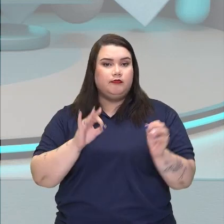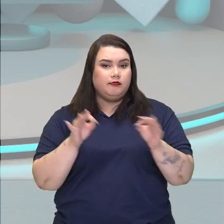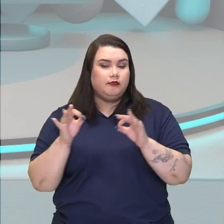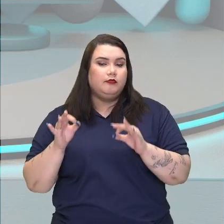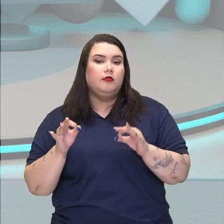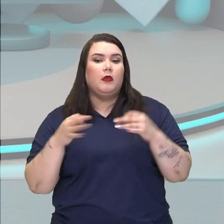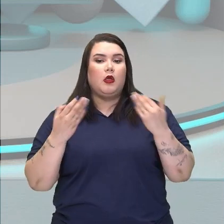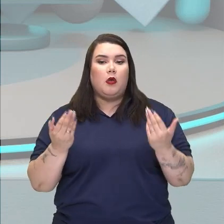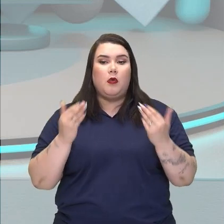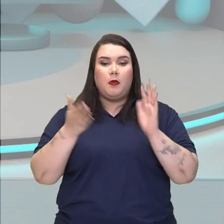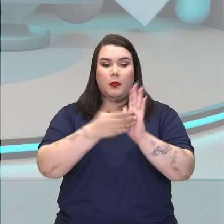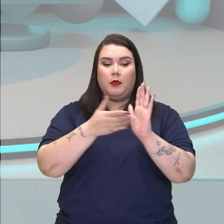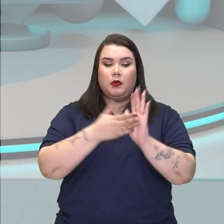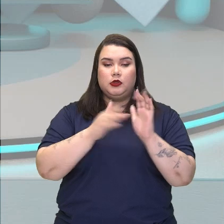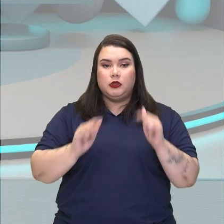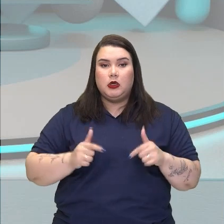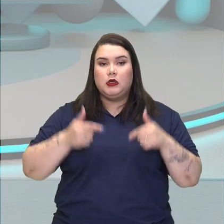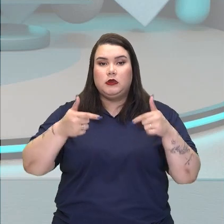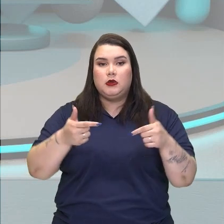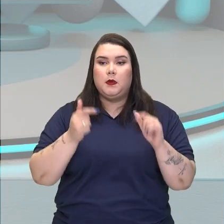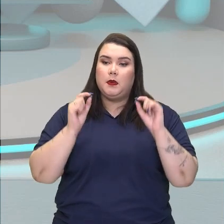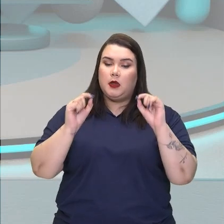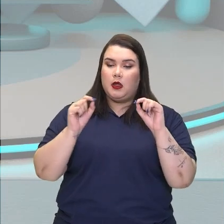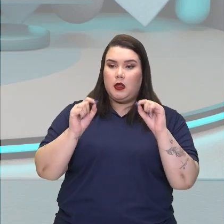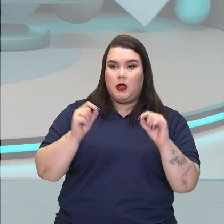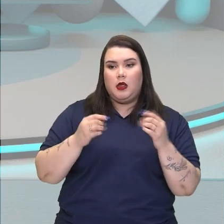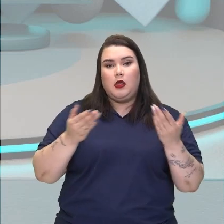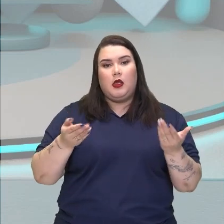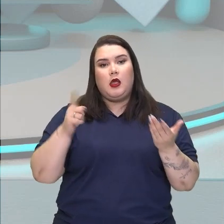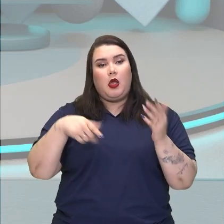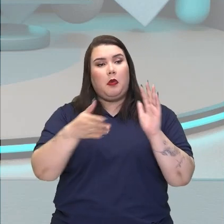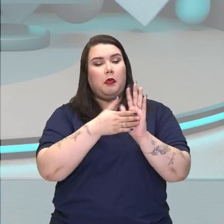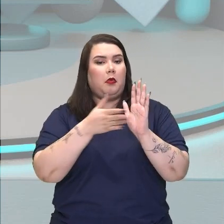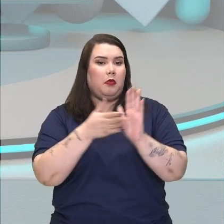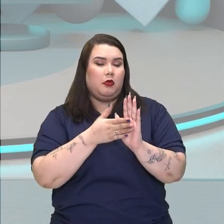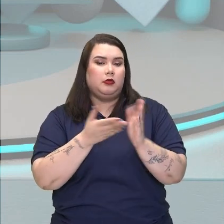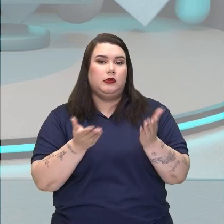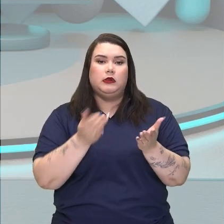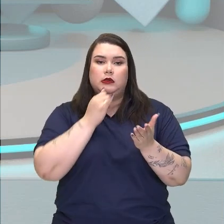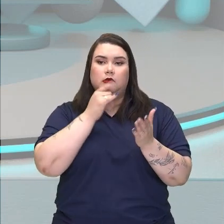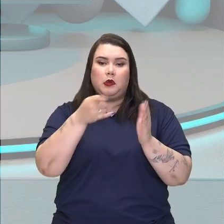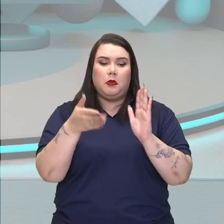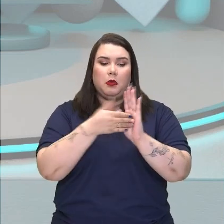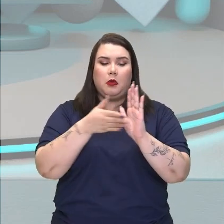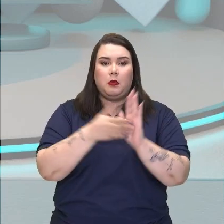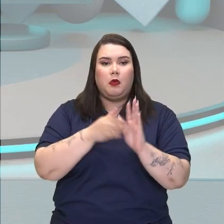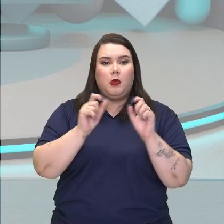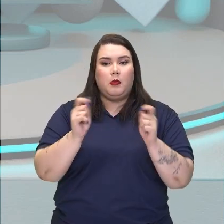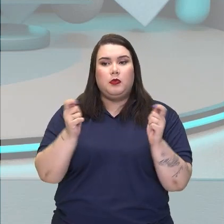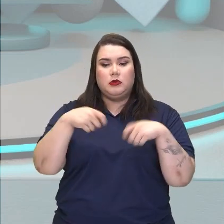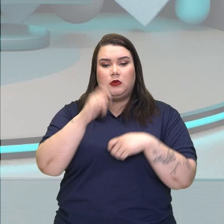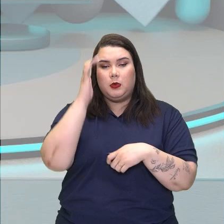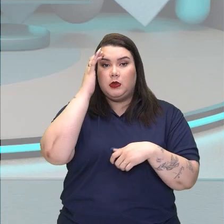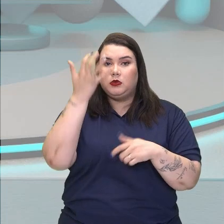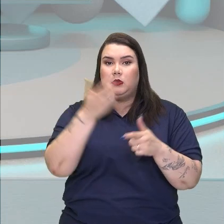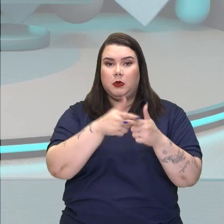A proposta de intervenção vai fazer o quê? Vai fazer uma proposta, não é? Você vai propor uma solução para o problema. Geralmente eu digo que